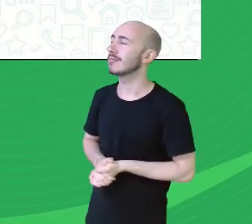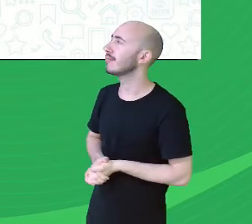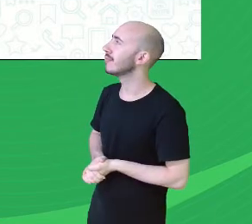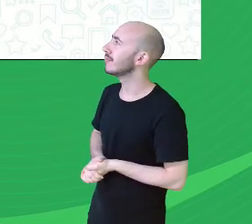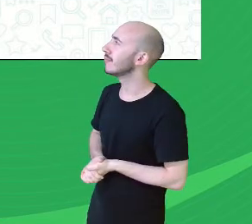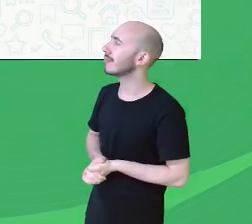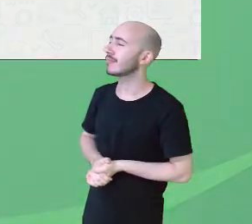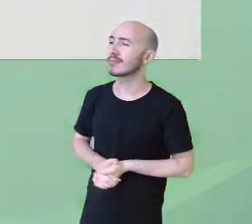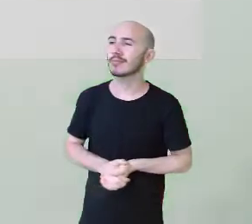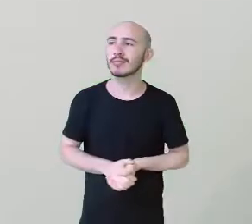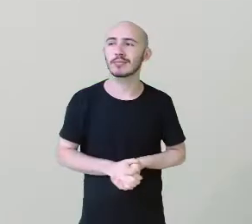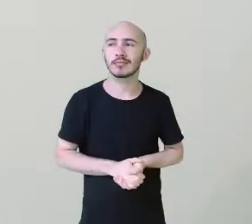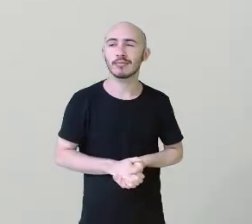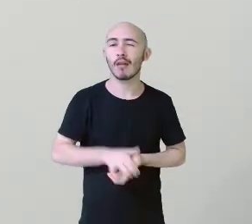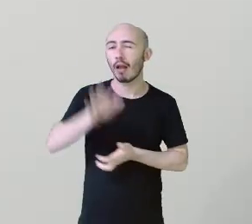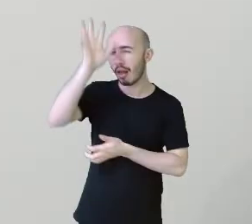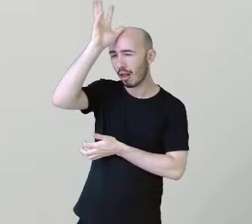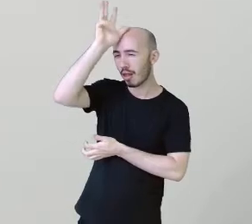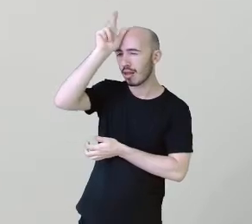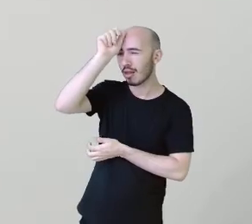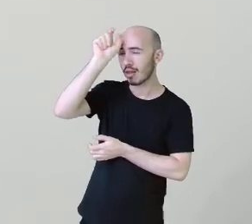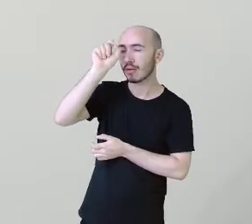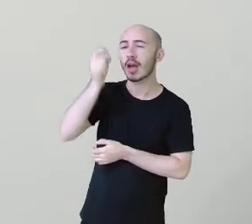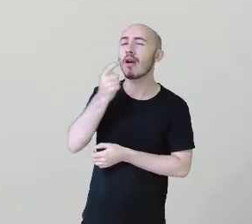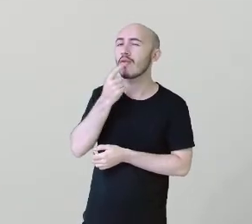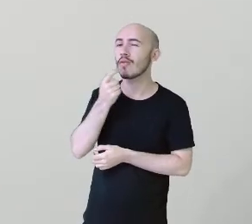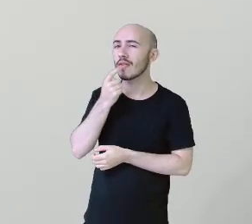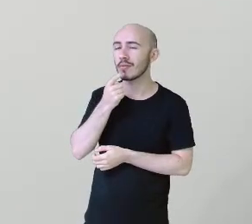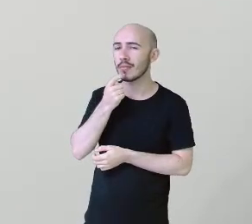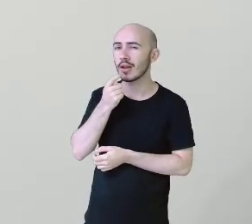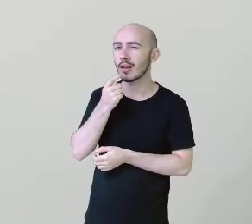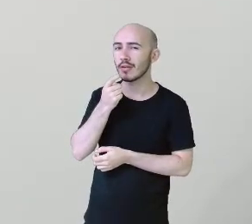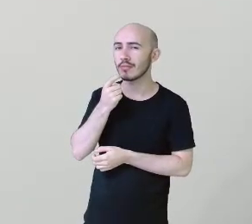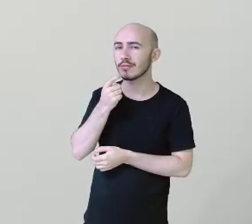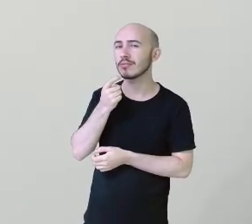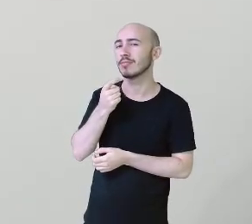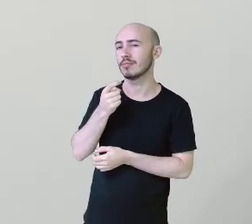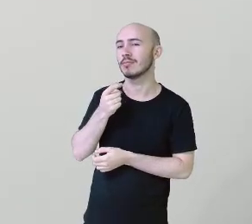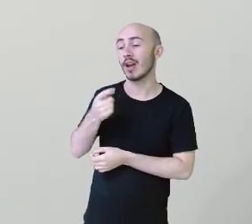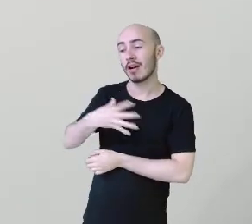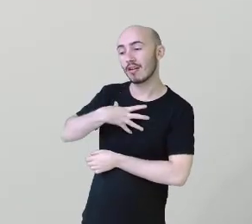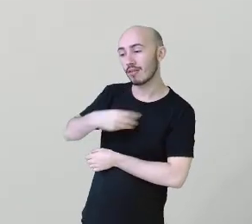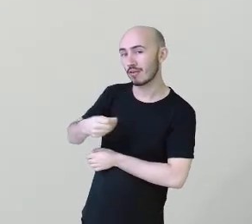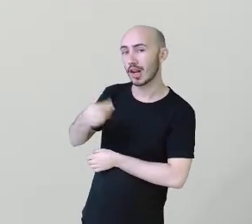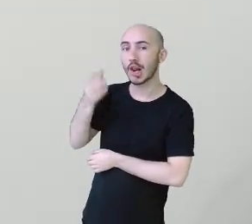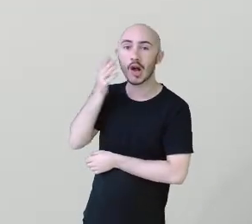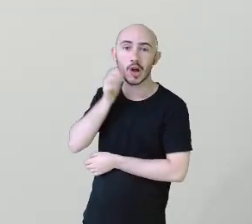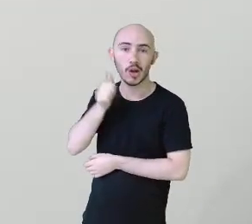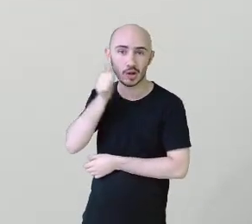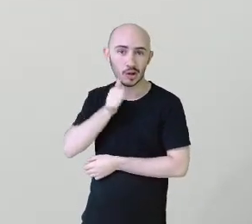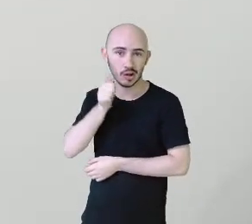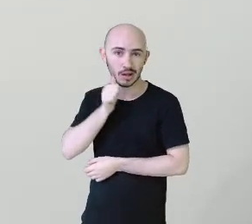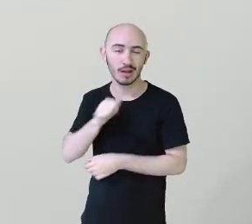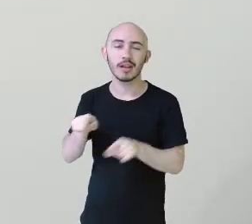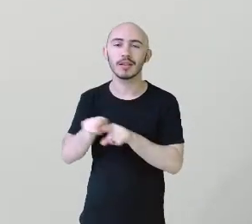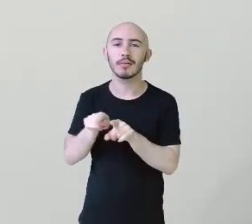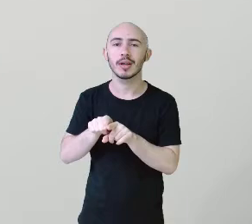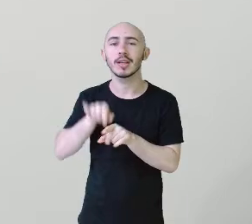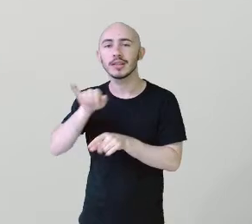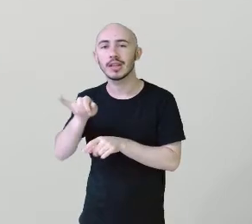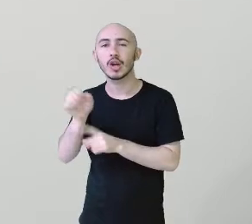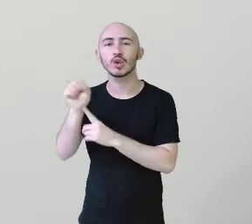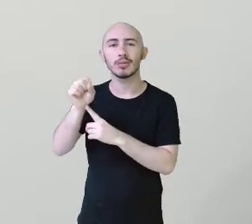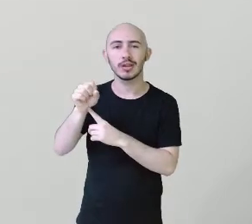quando ela falou que a crista rubra, filhinha, não é? E galinha. Então, todas que estavam no substantivo